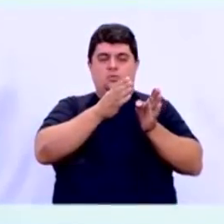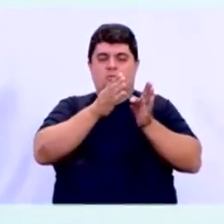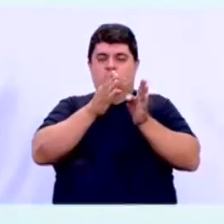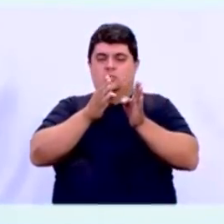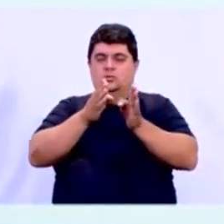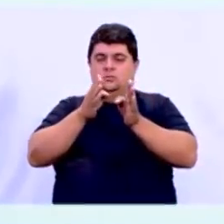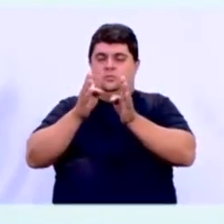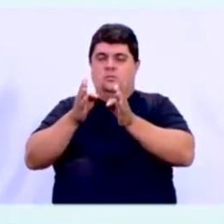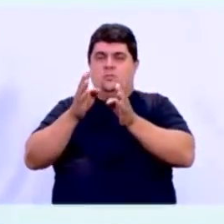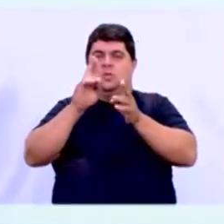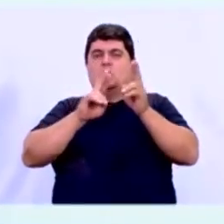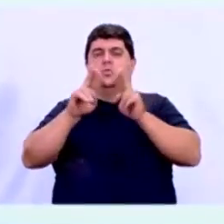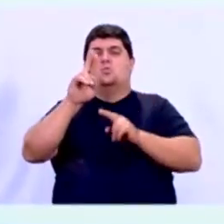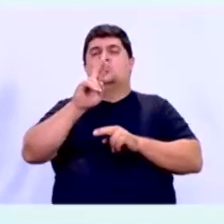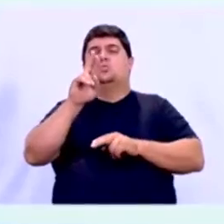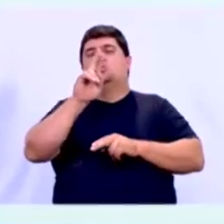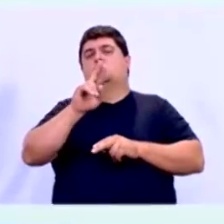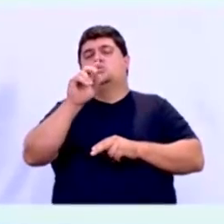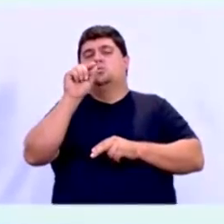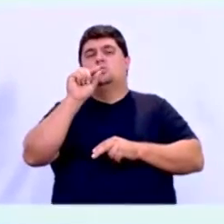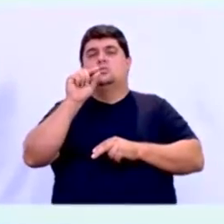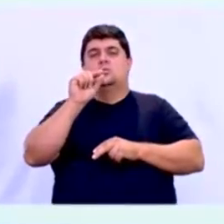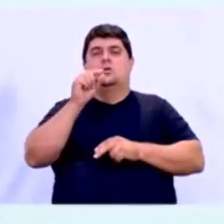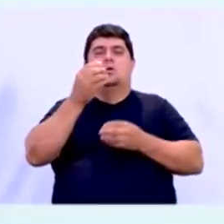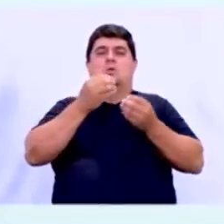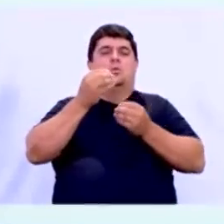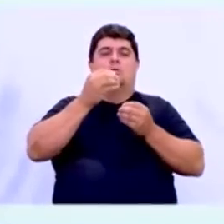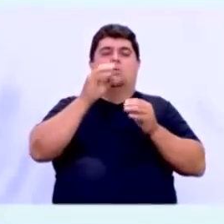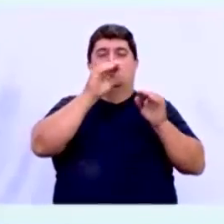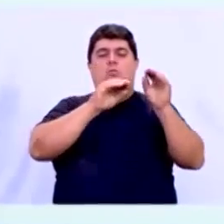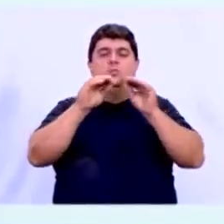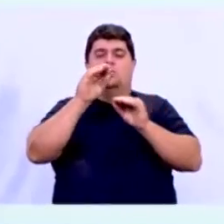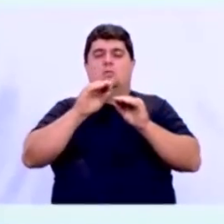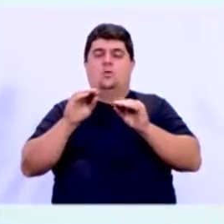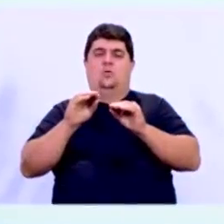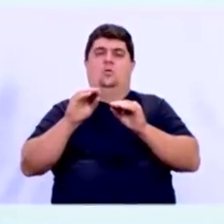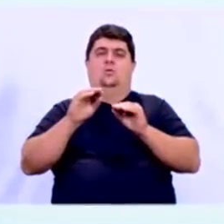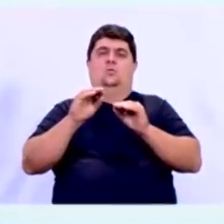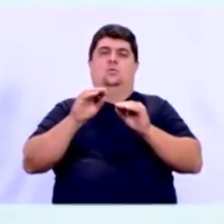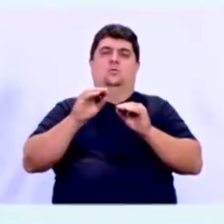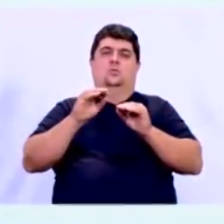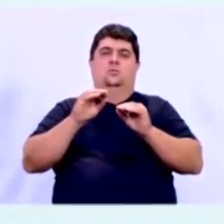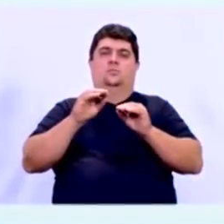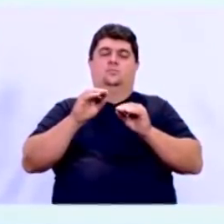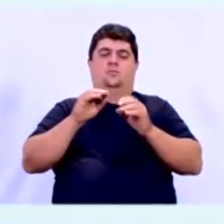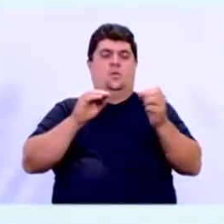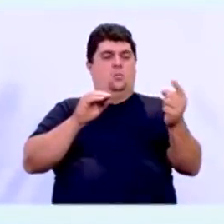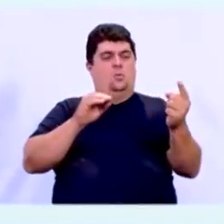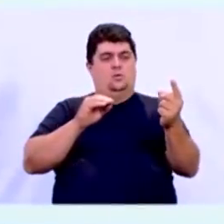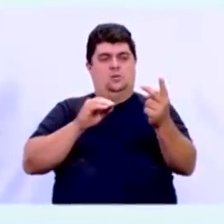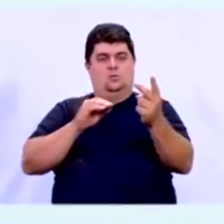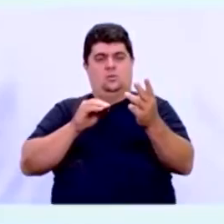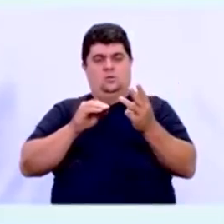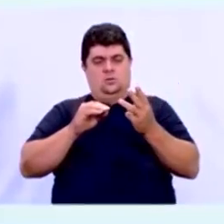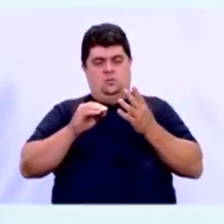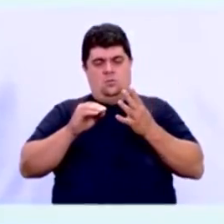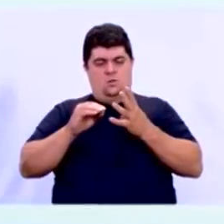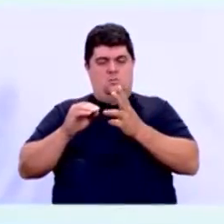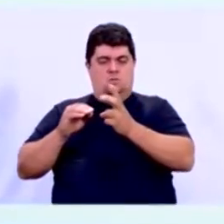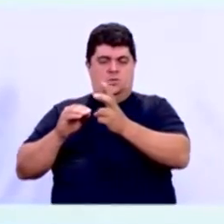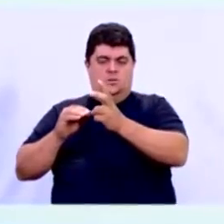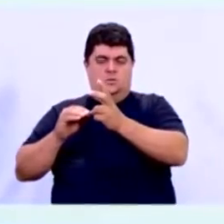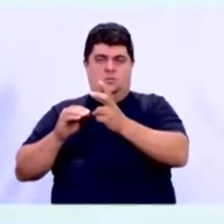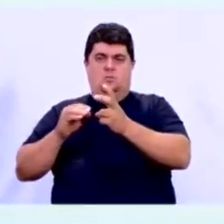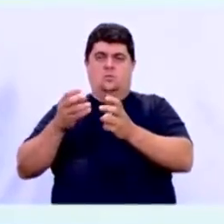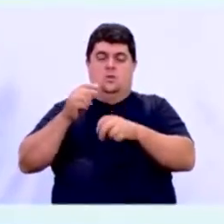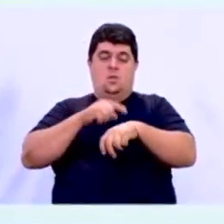são as ferramentas necessárias, de que forma essas ferramentas elas estarão dispostas, de que forma que você pode otimizar, por exemplo,